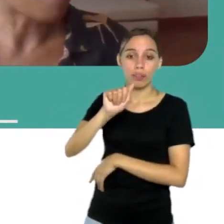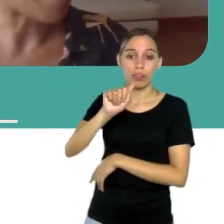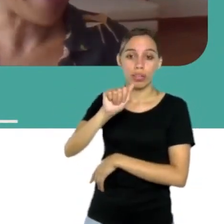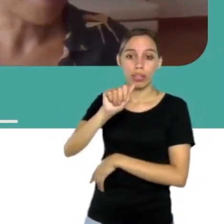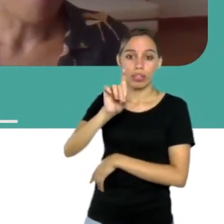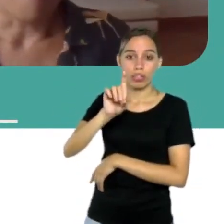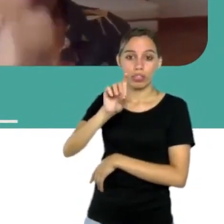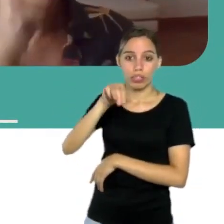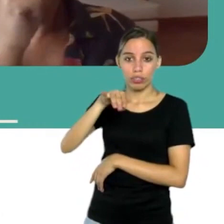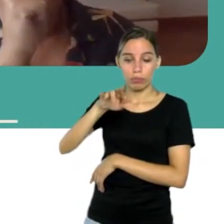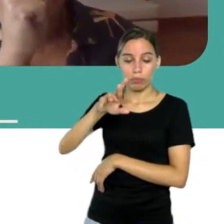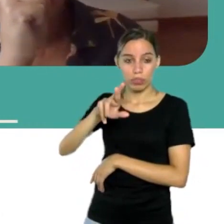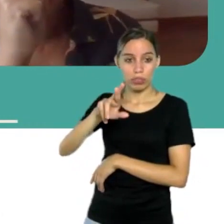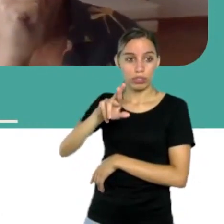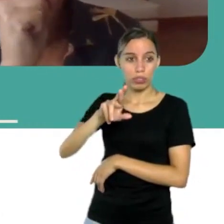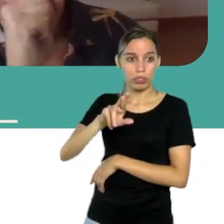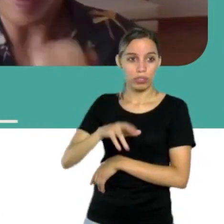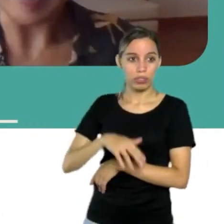aquarela. Não é.